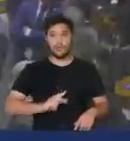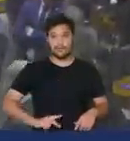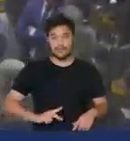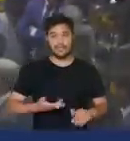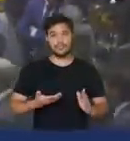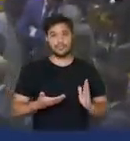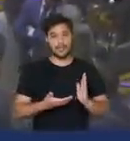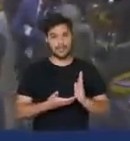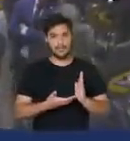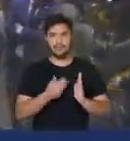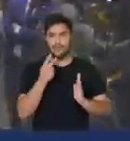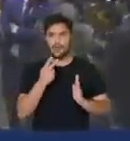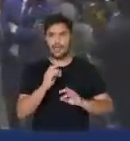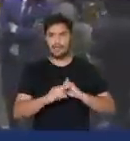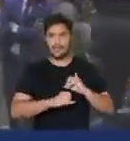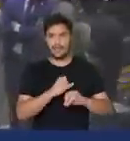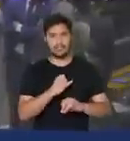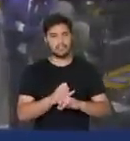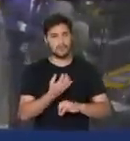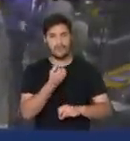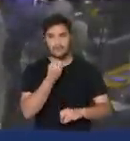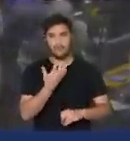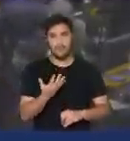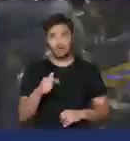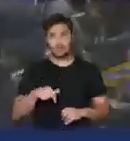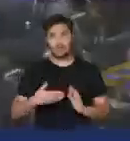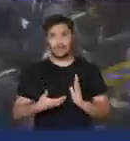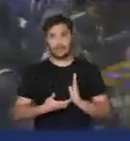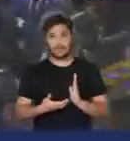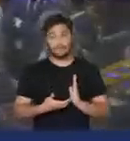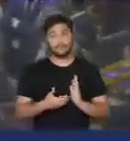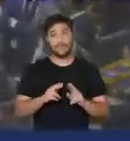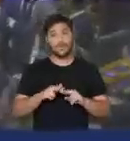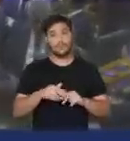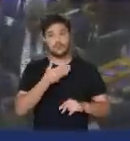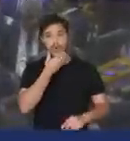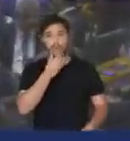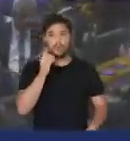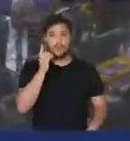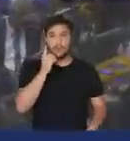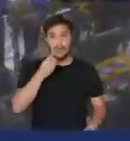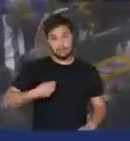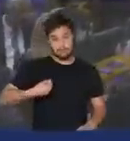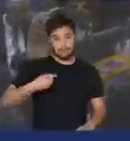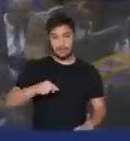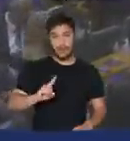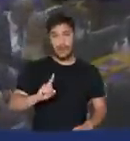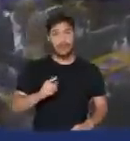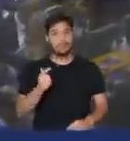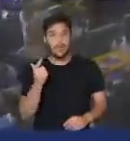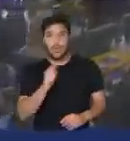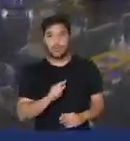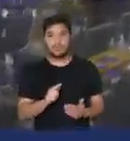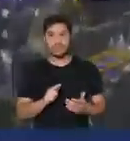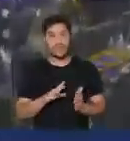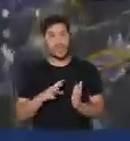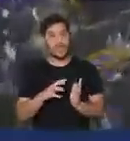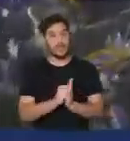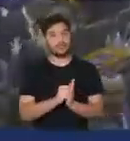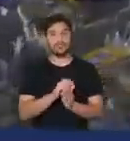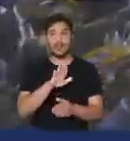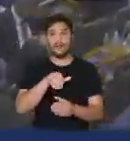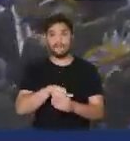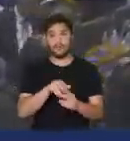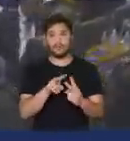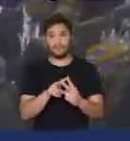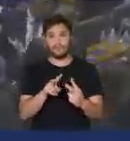Câmara informou que a internet não estava funcionando aqui na Câmara, esses deputados e deputadas que já não estavam mais na Câmara não conseguiam registrar o